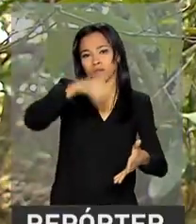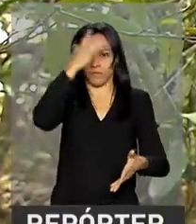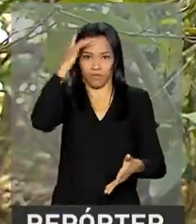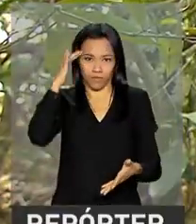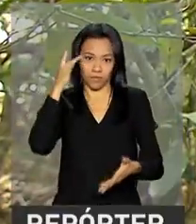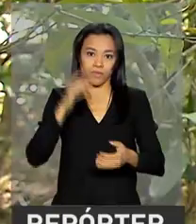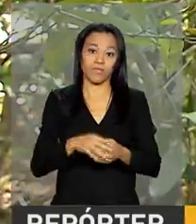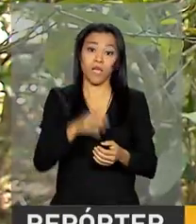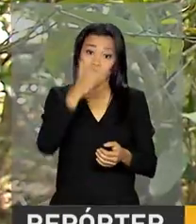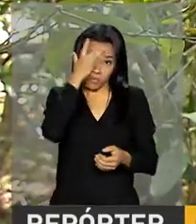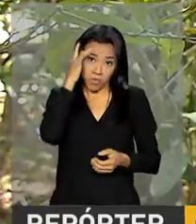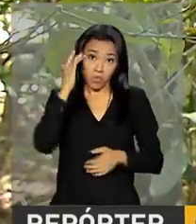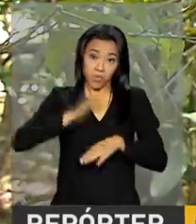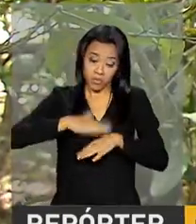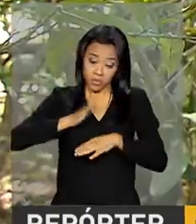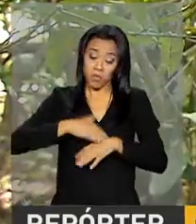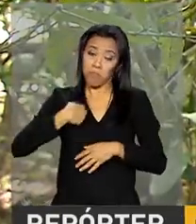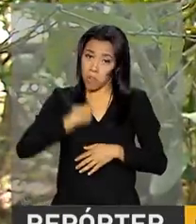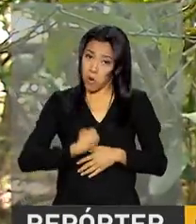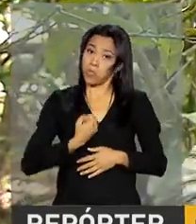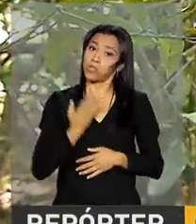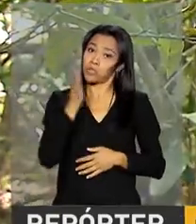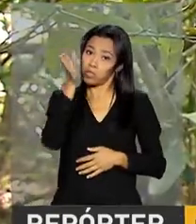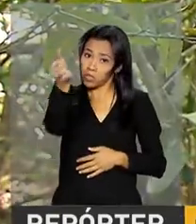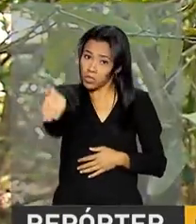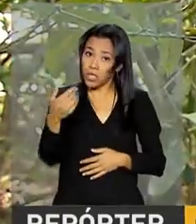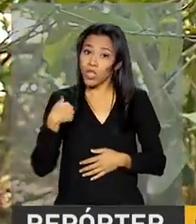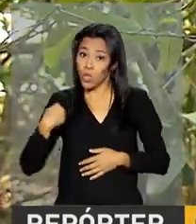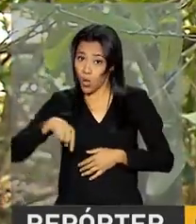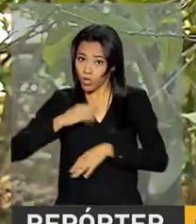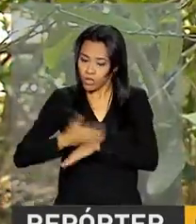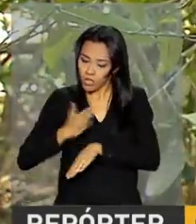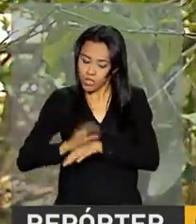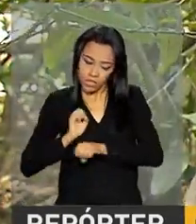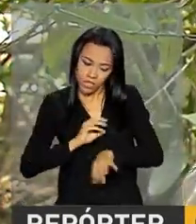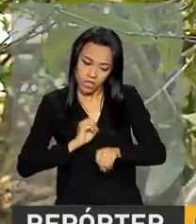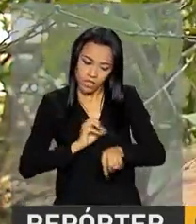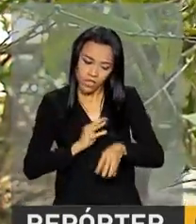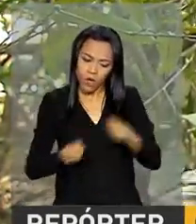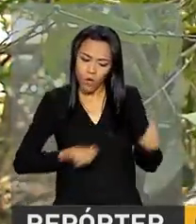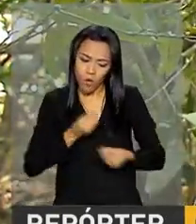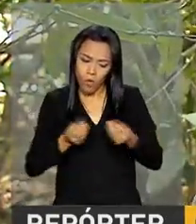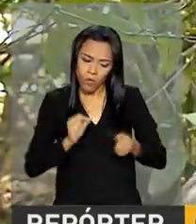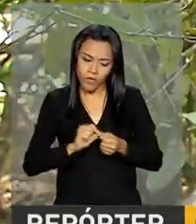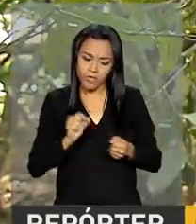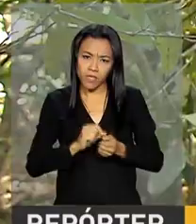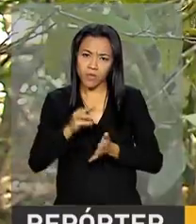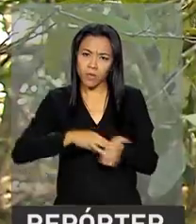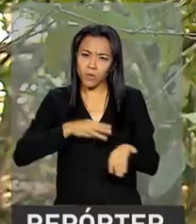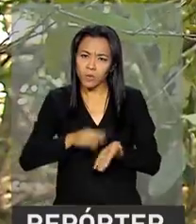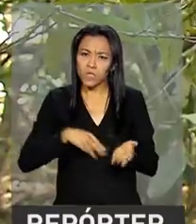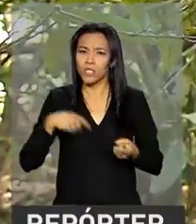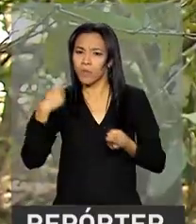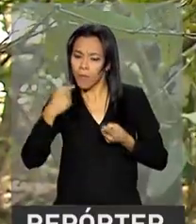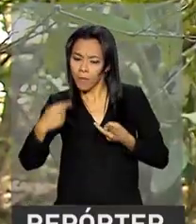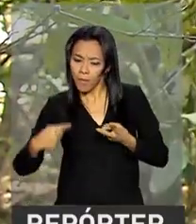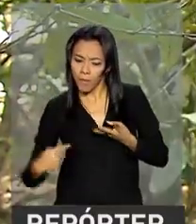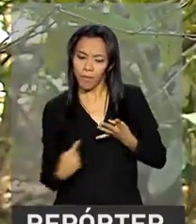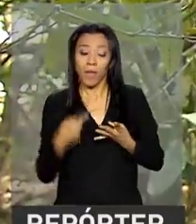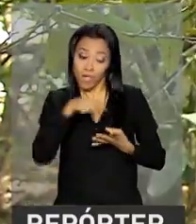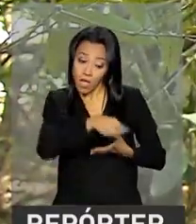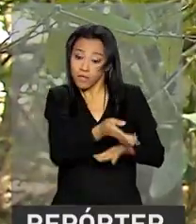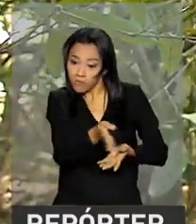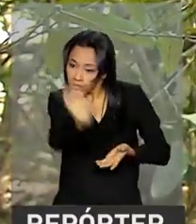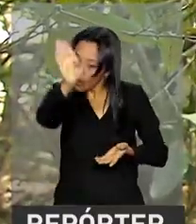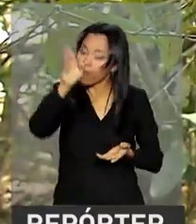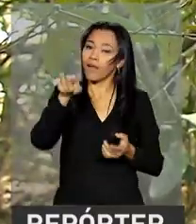pessoas vão lá e fazem a gente mostra como é que funciona o método de captura né a metodologia de amostragem e elas vão lá e